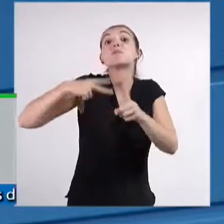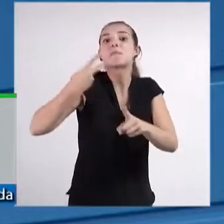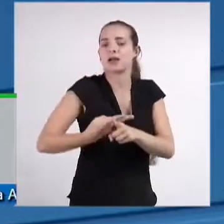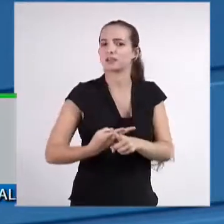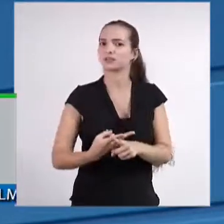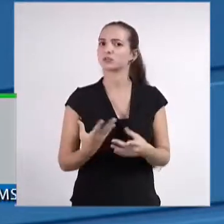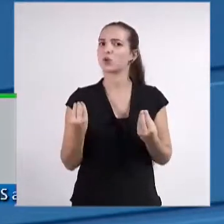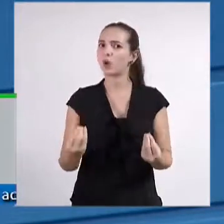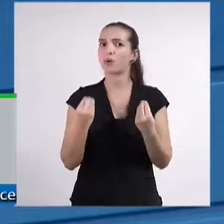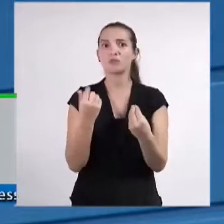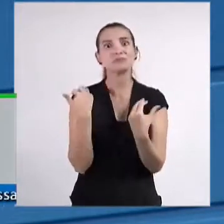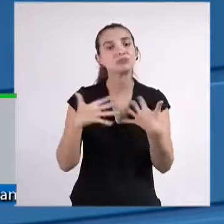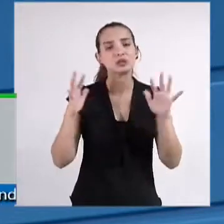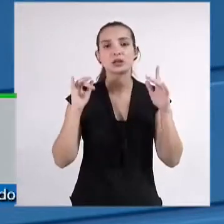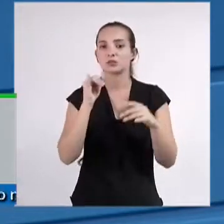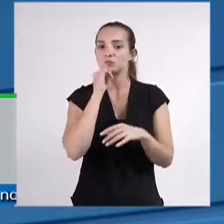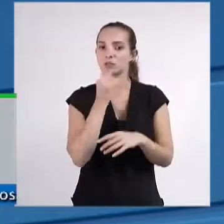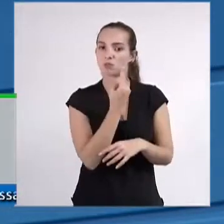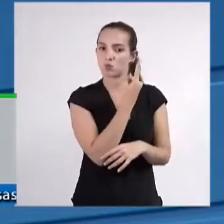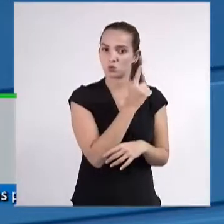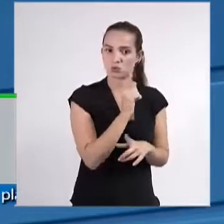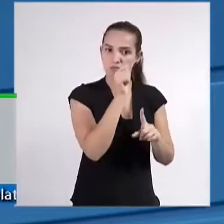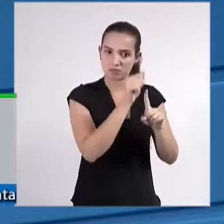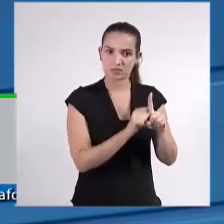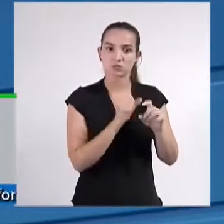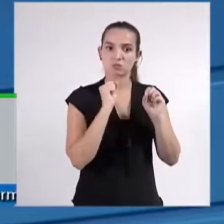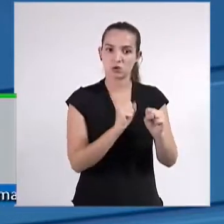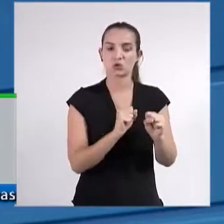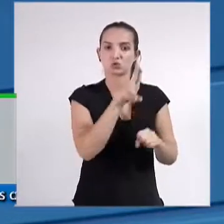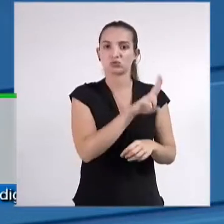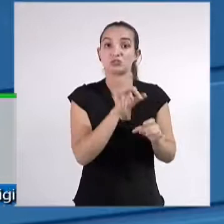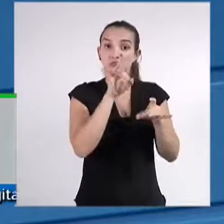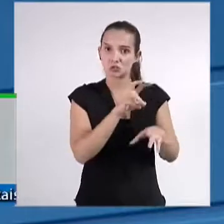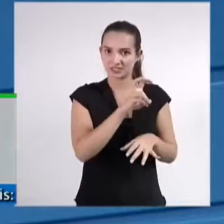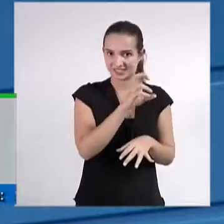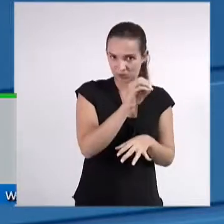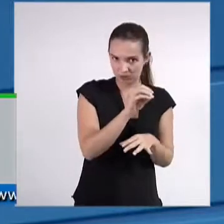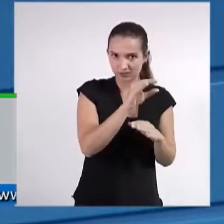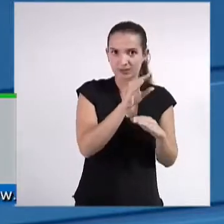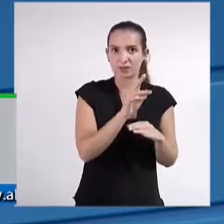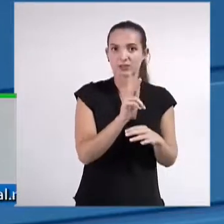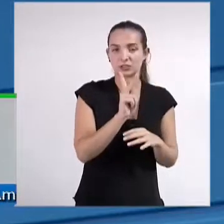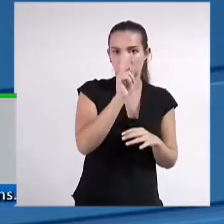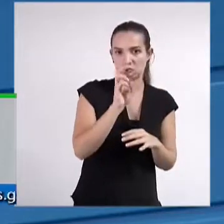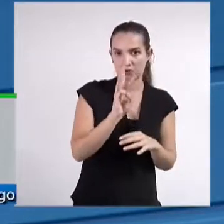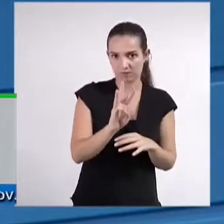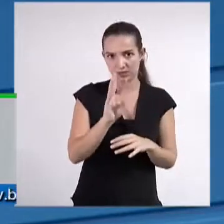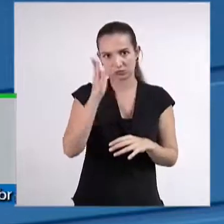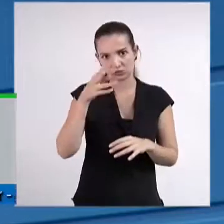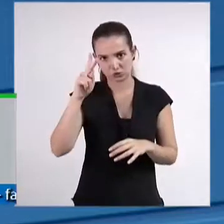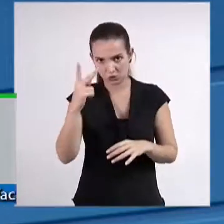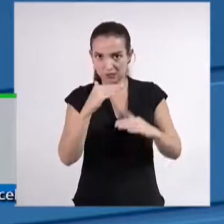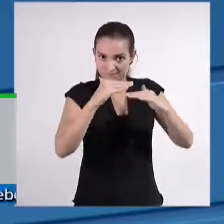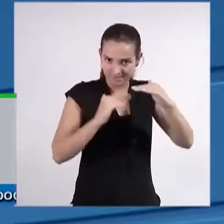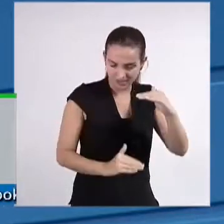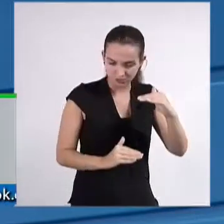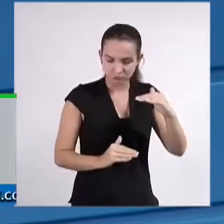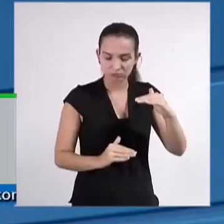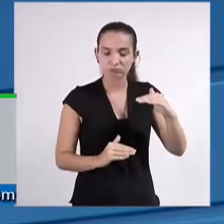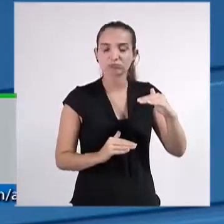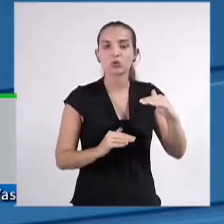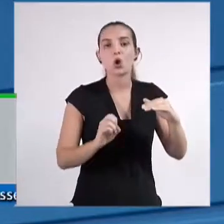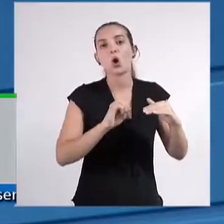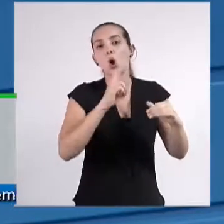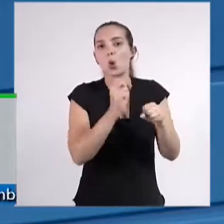pessoa, num mês, ela pode ter consumido abaixo de 50 ou durante o ano todo, né?